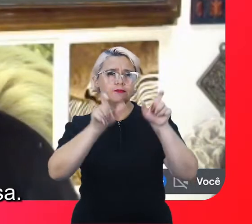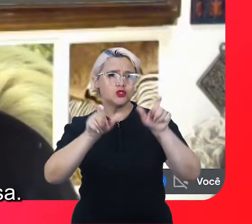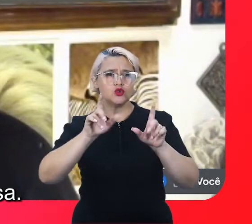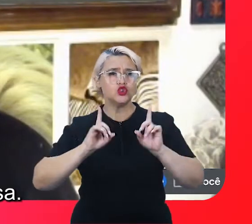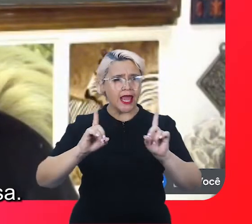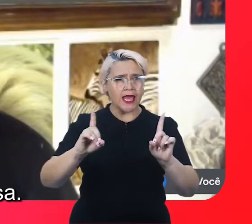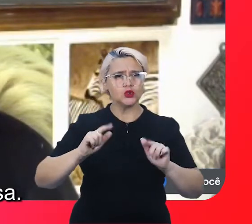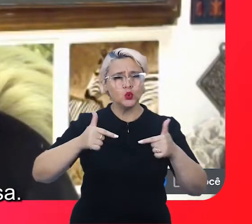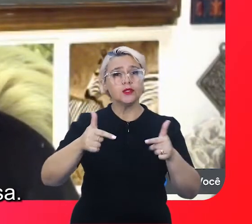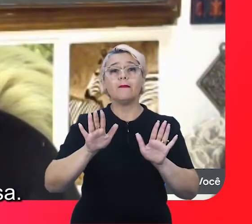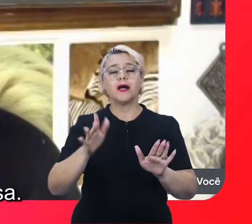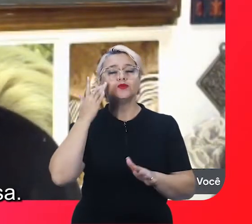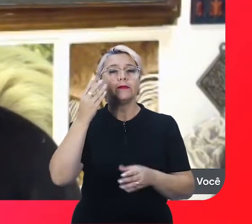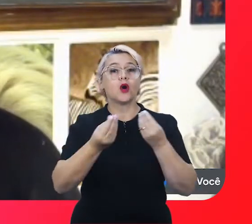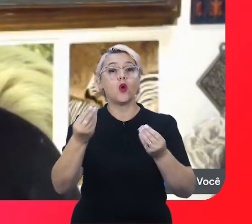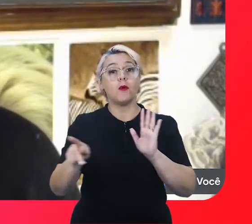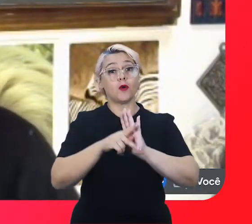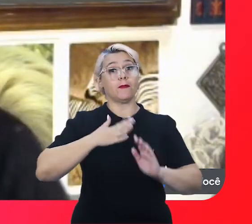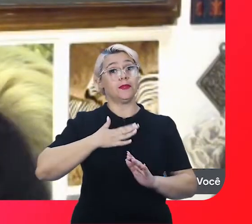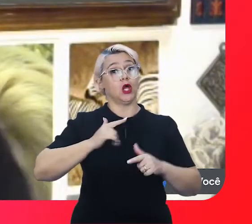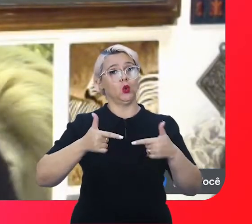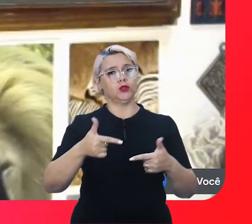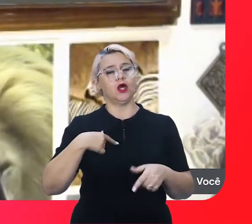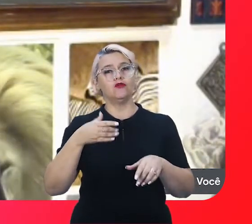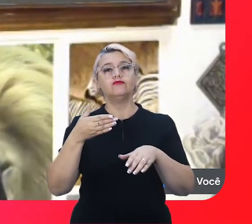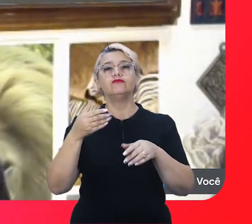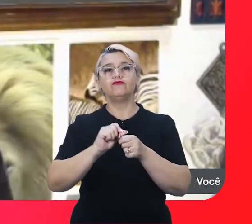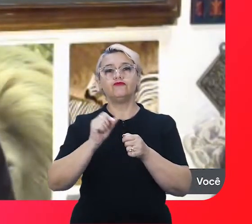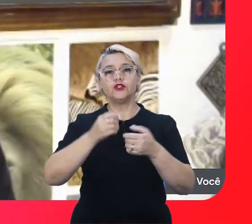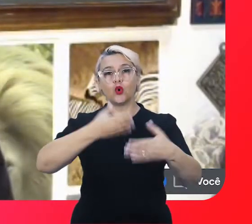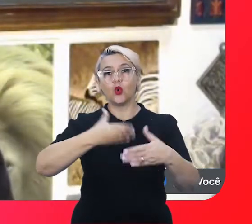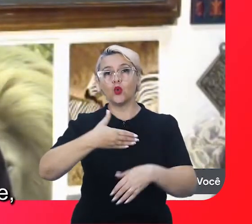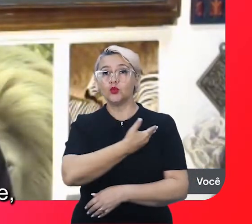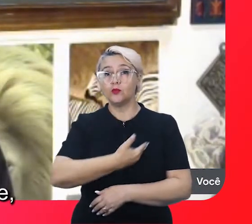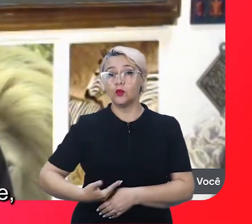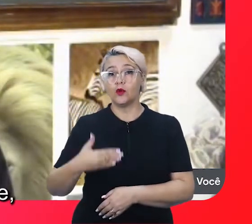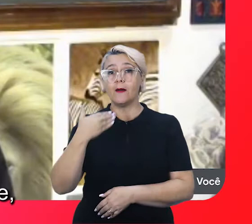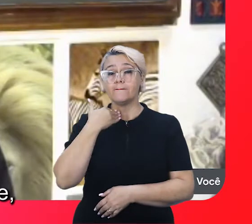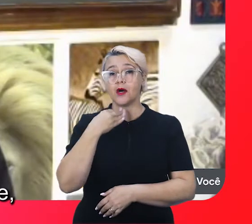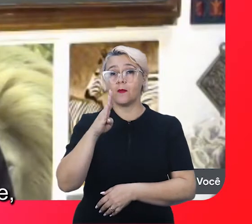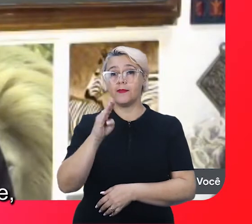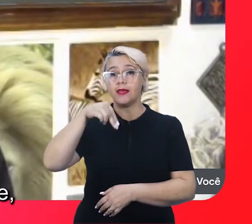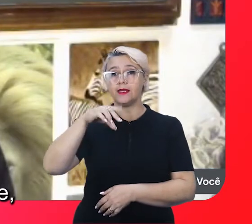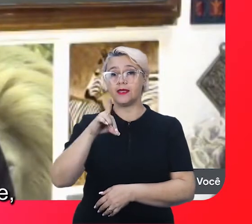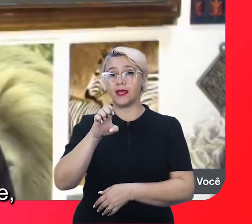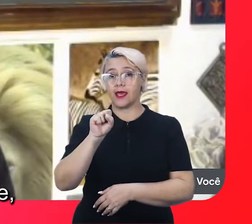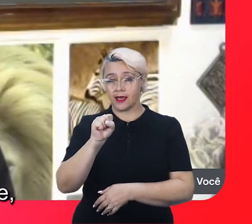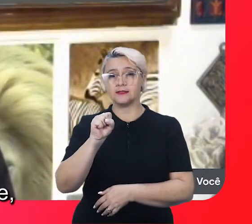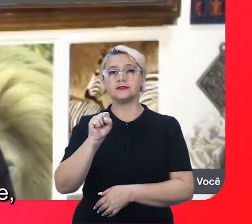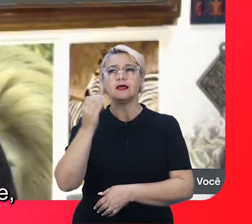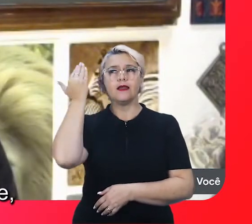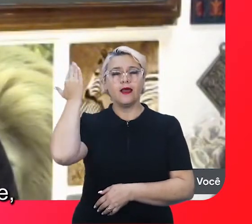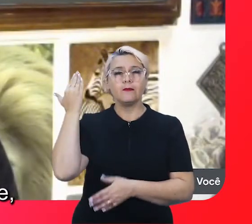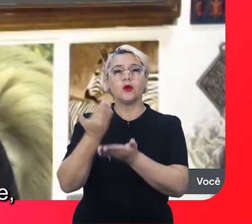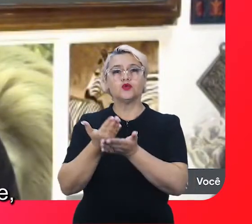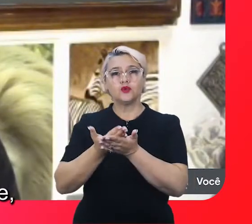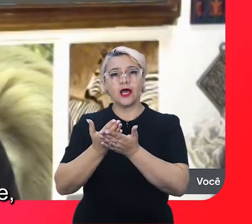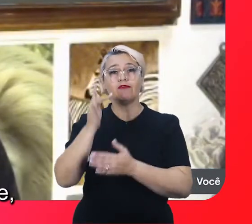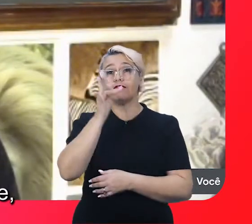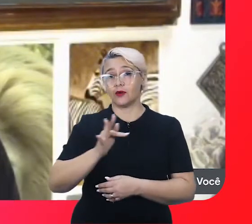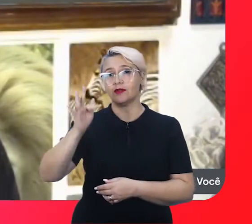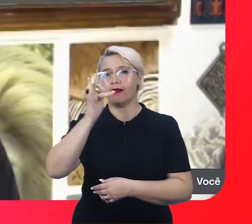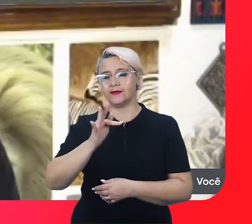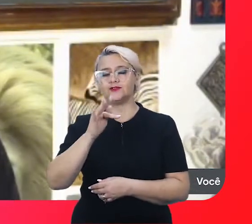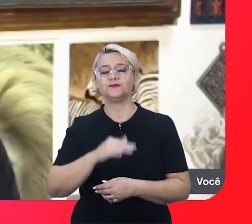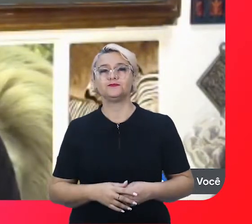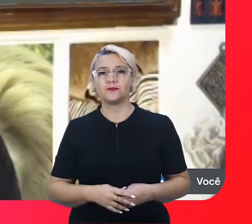qual seria a minha causa. Eu fiz concurso público para o BNDES quando eu ainda estudava na